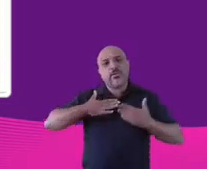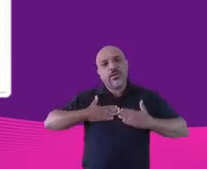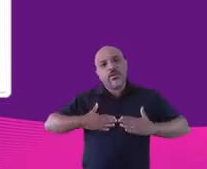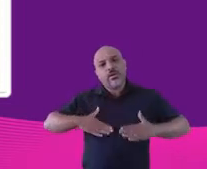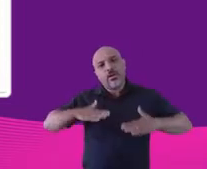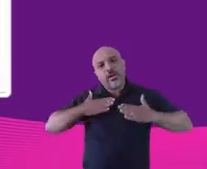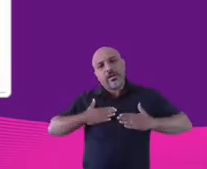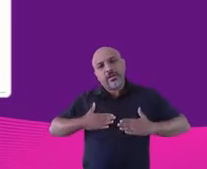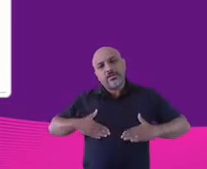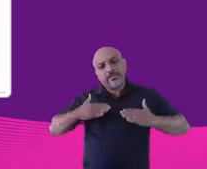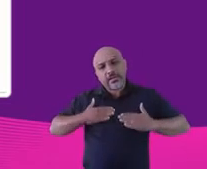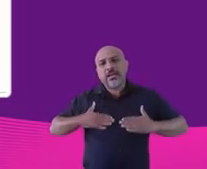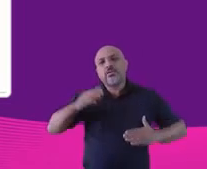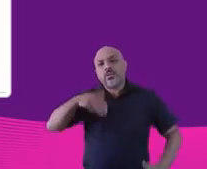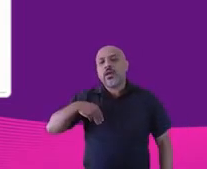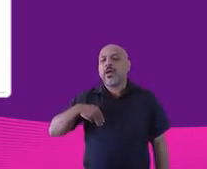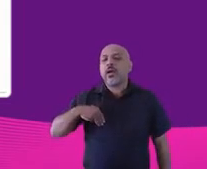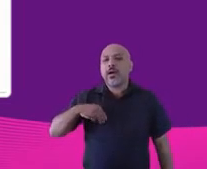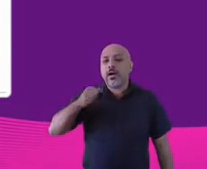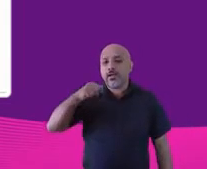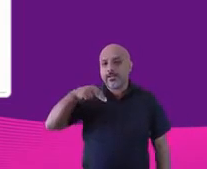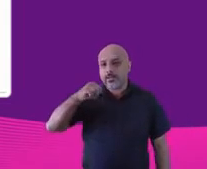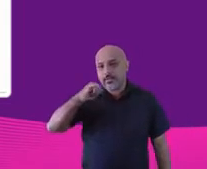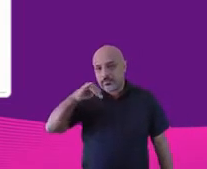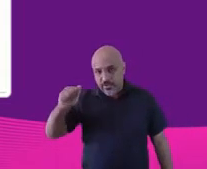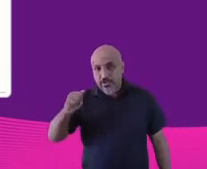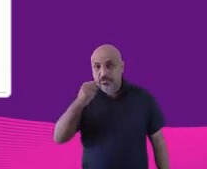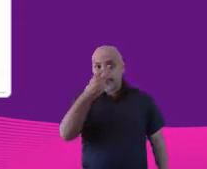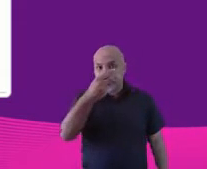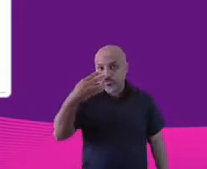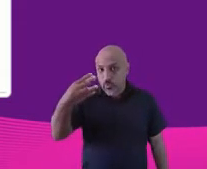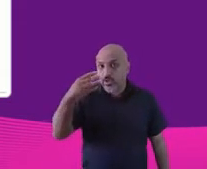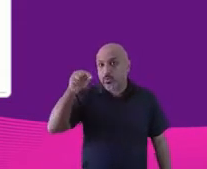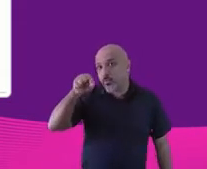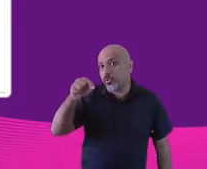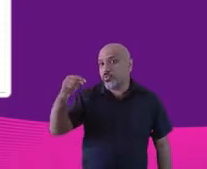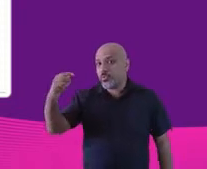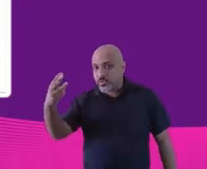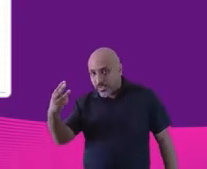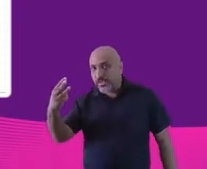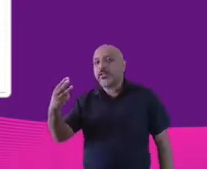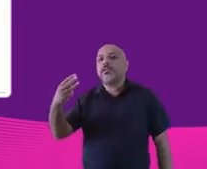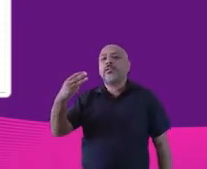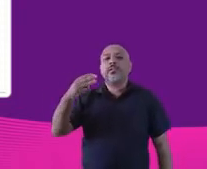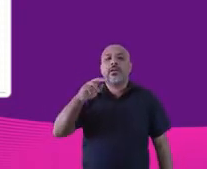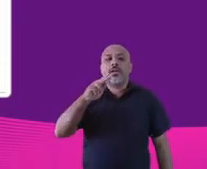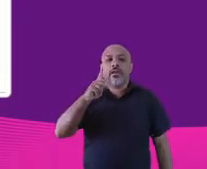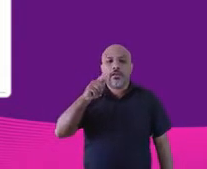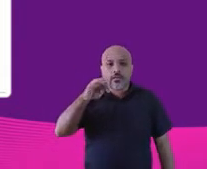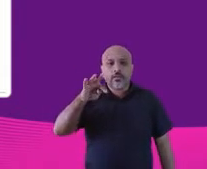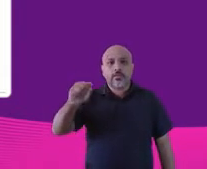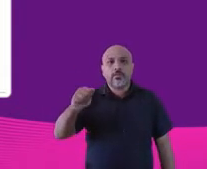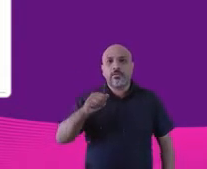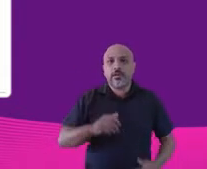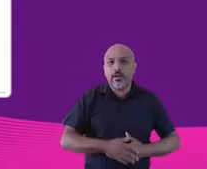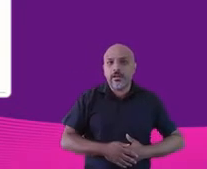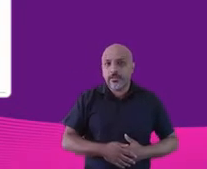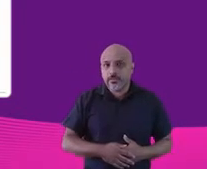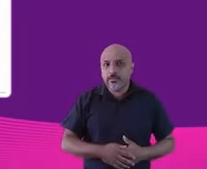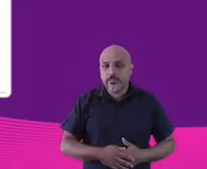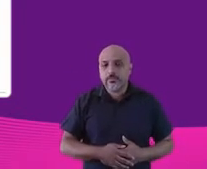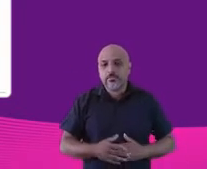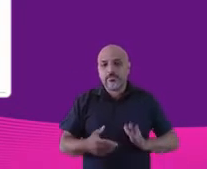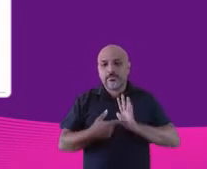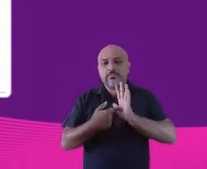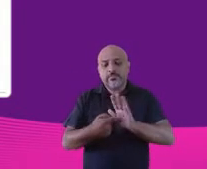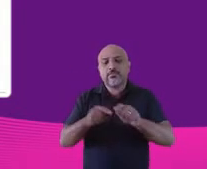uma anemia. Ele estava com 24,3 de hematócrito, com 8,6 de hemoglobina, um